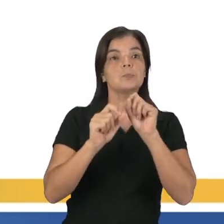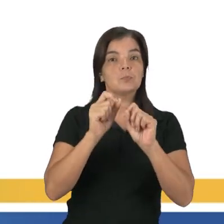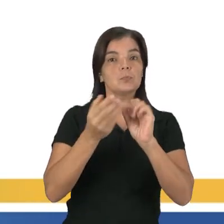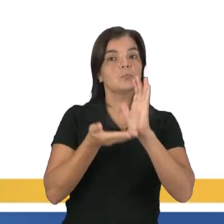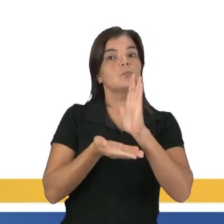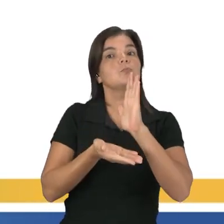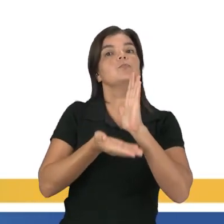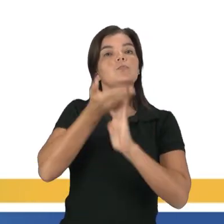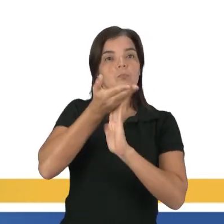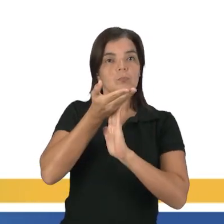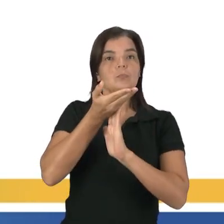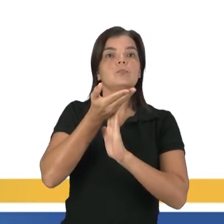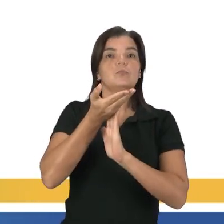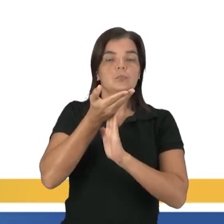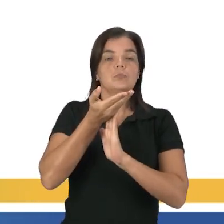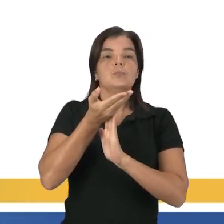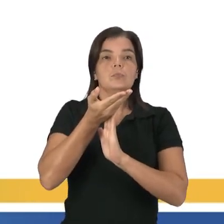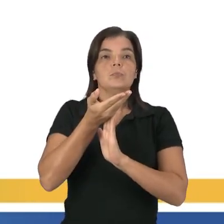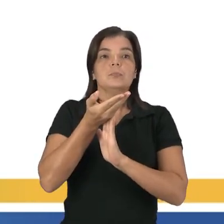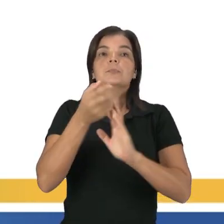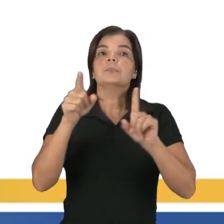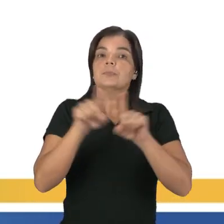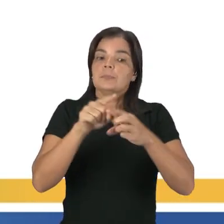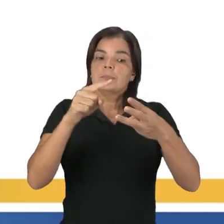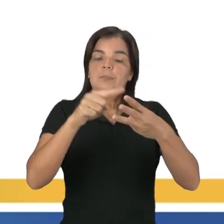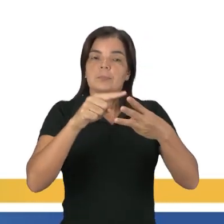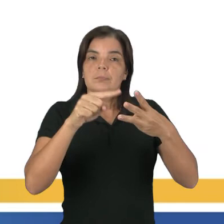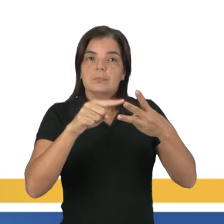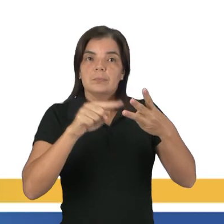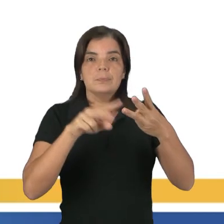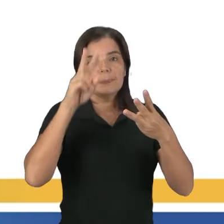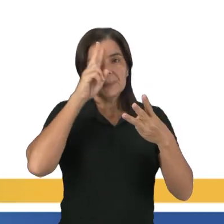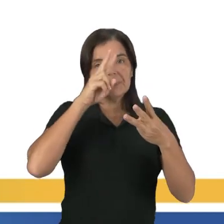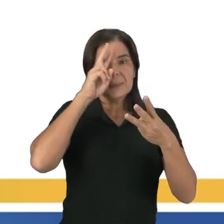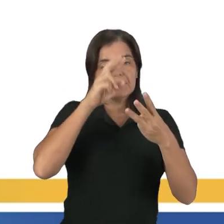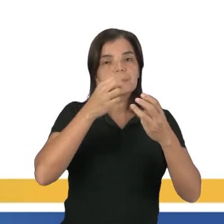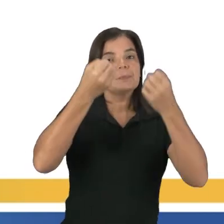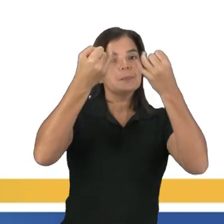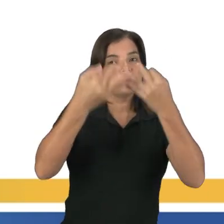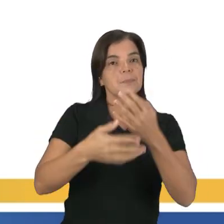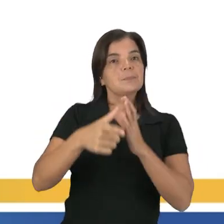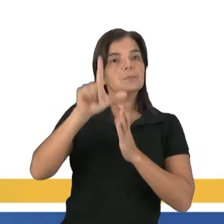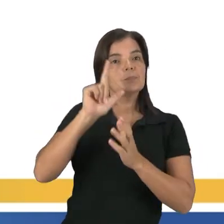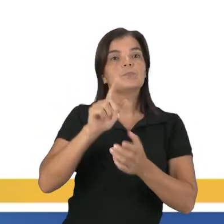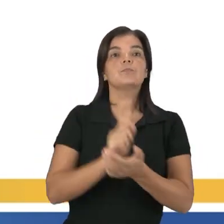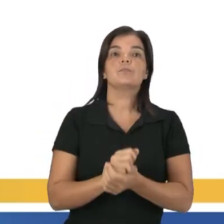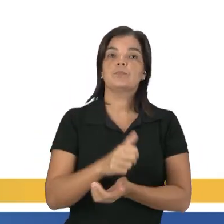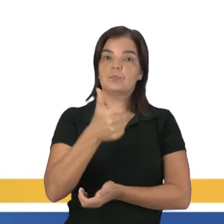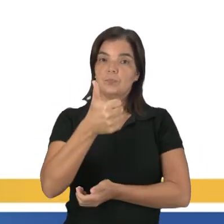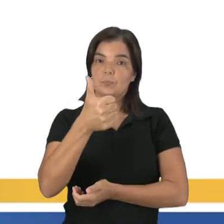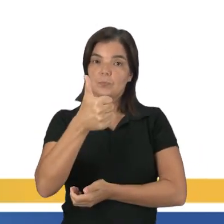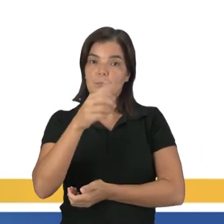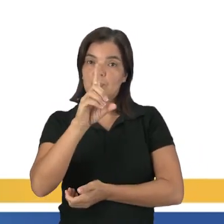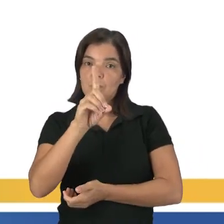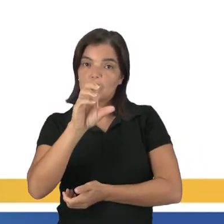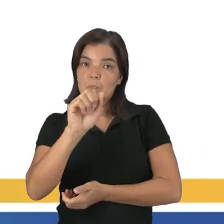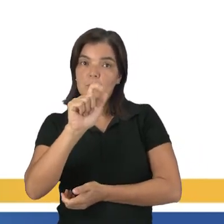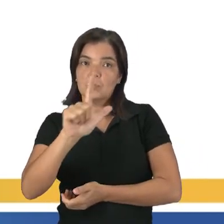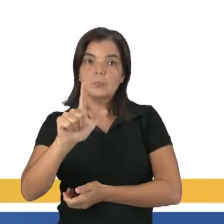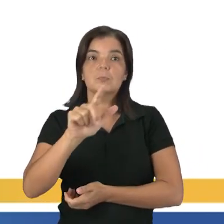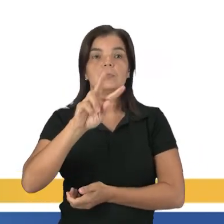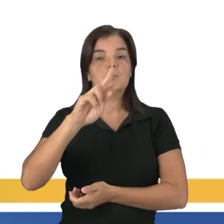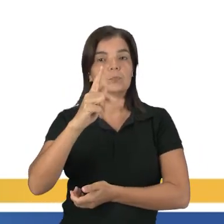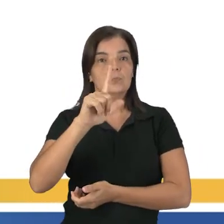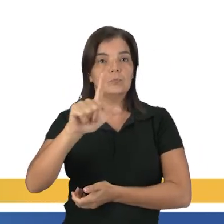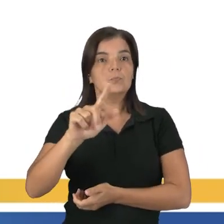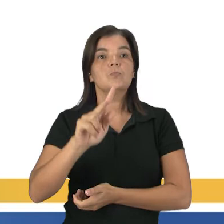os múltiplos dos litros. E também são 3. Lembra do assunto anterior? Temos o decalitro, o hectolitro